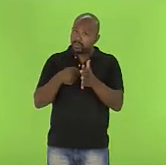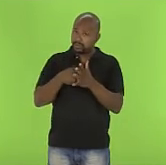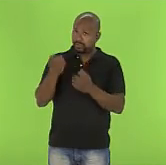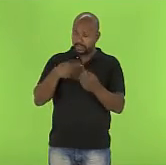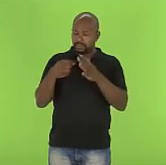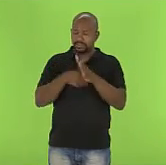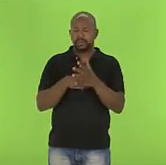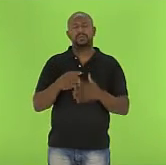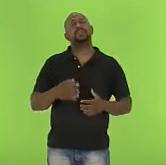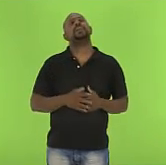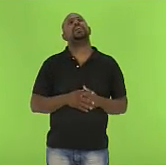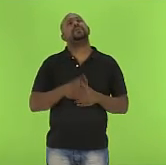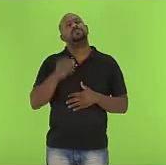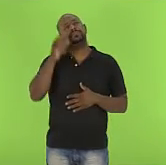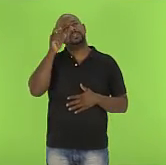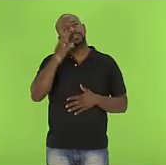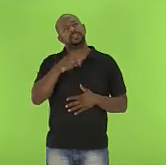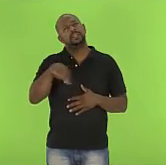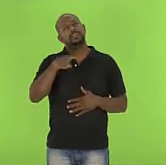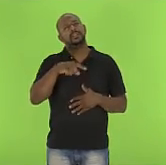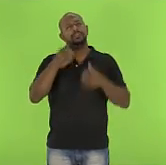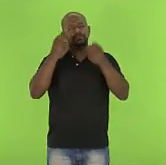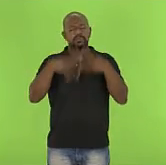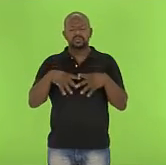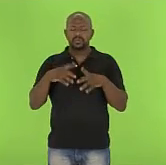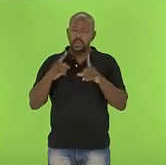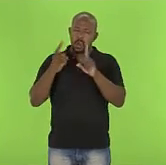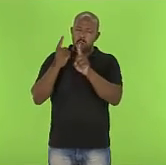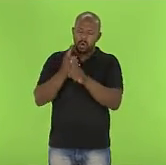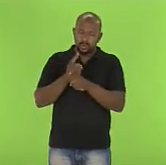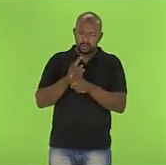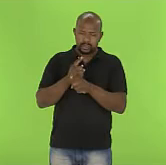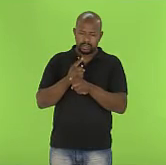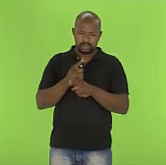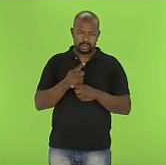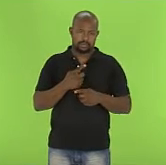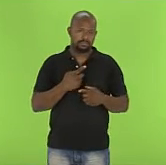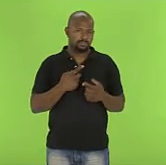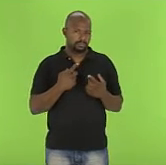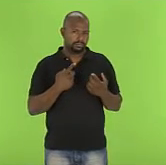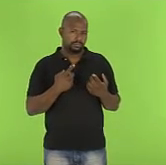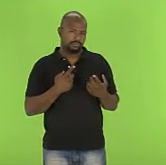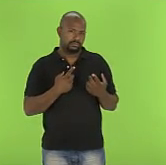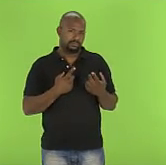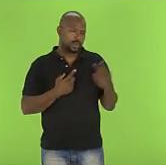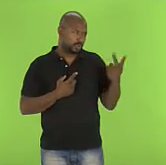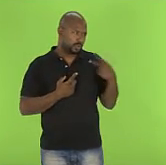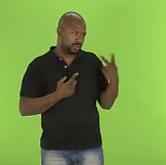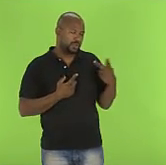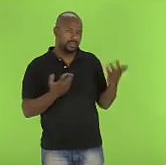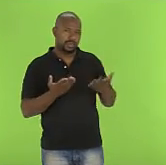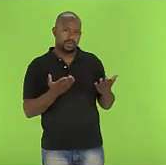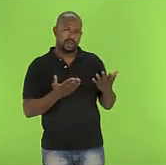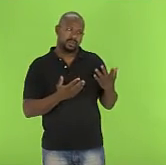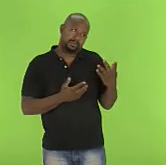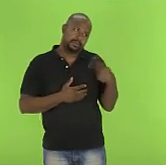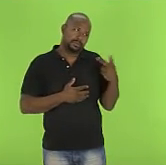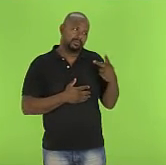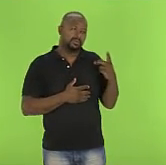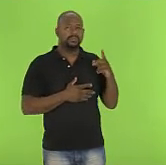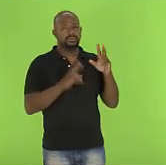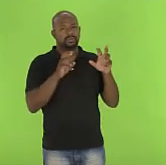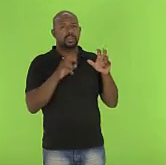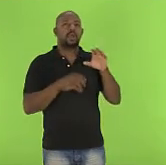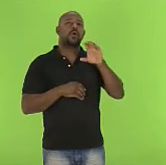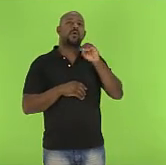Mandem perguntas. Que é muito interessante, que diz muito do encontro entre nós dois aqui, né? Que a gente... Agora nós somos